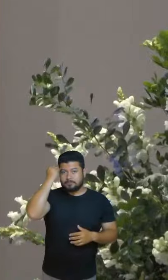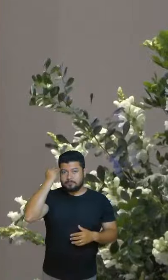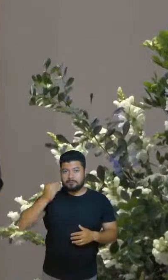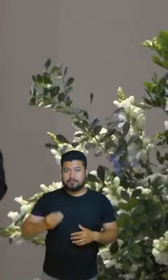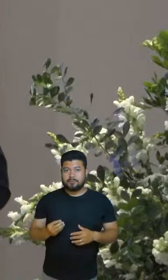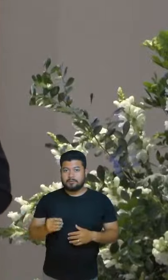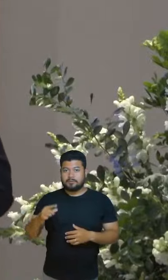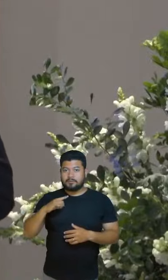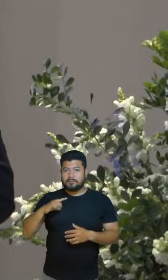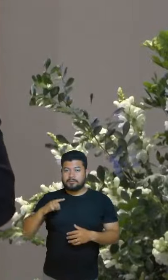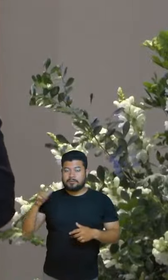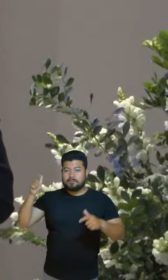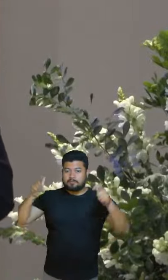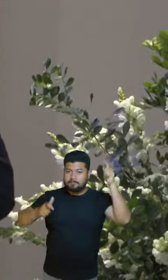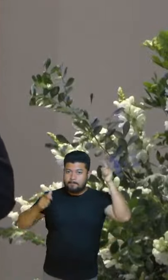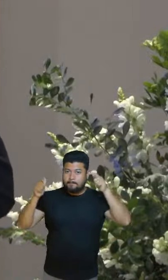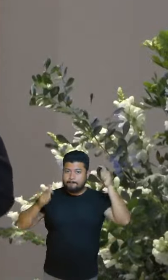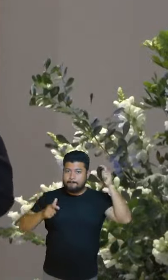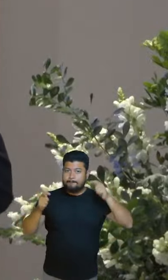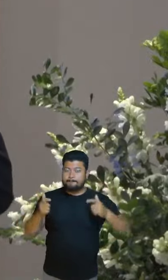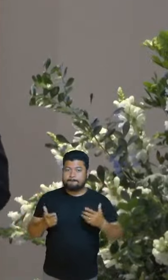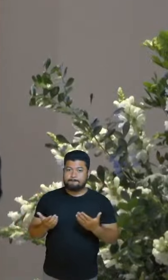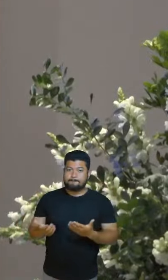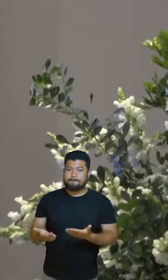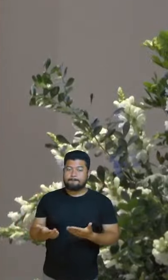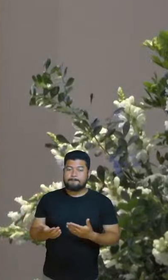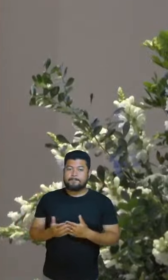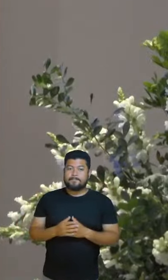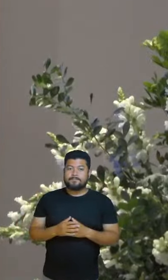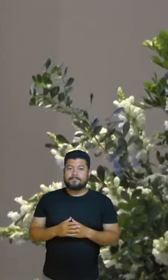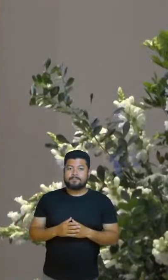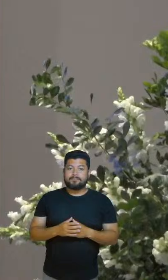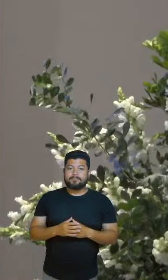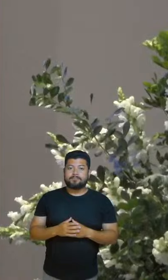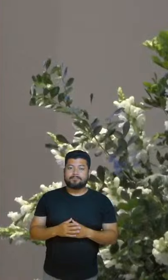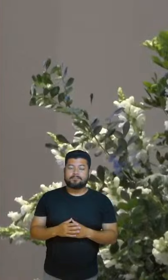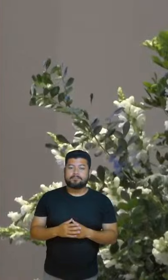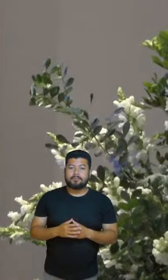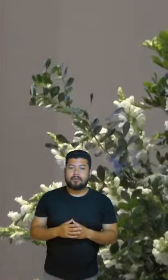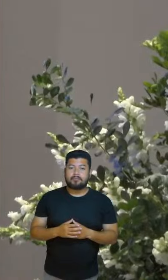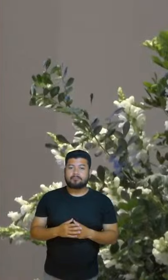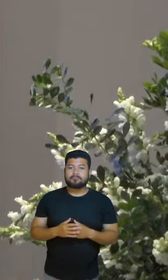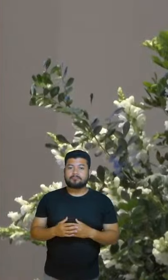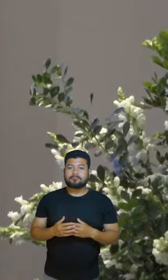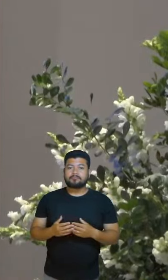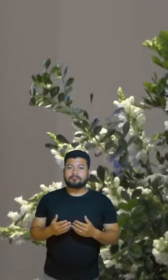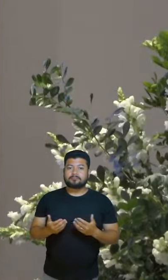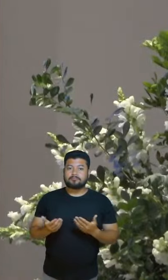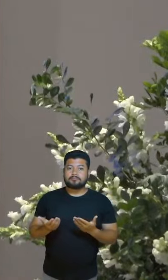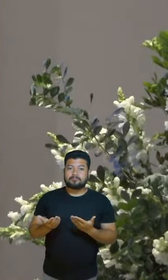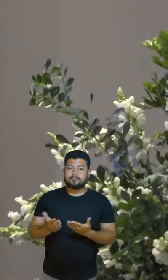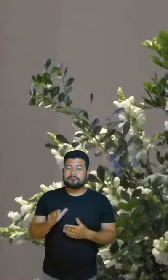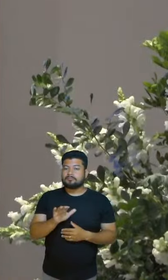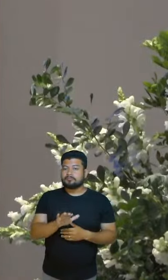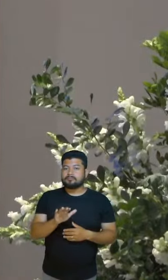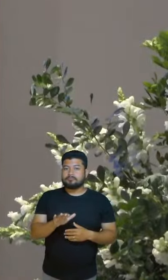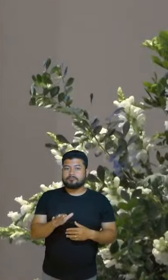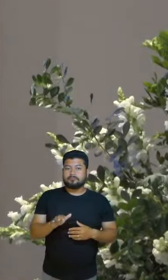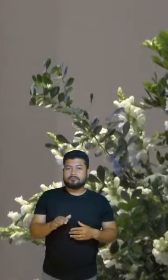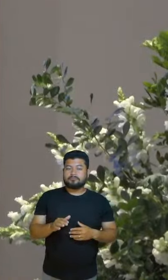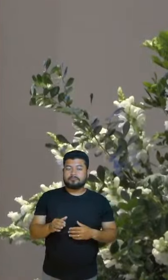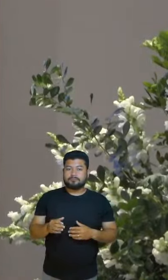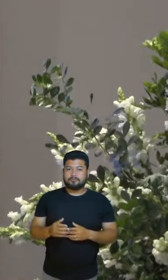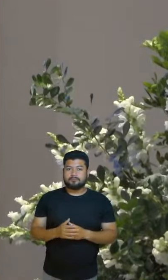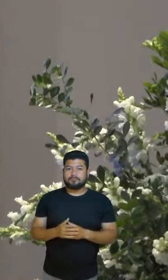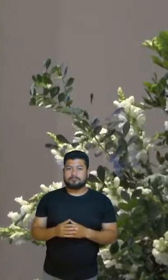mexicanos não teria que dizer Estados unidense enfim só fazer uma breve digressão aqui mas a a Então essa